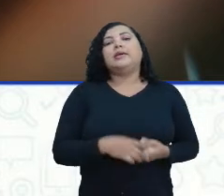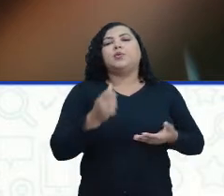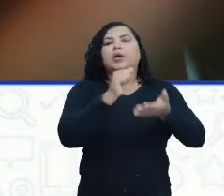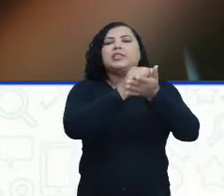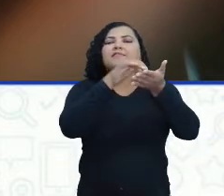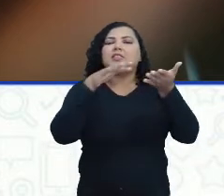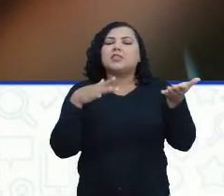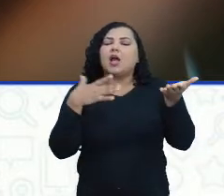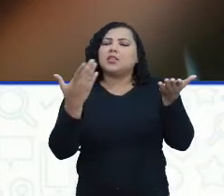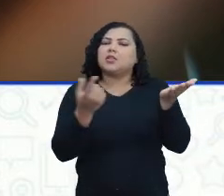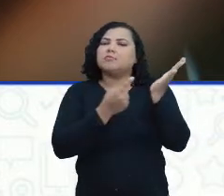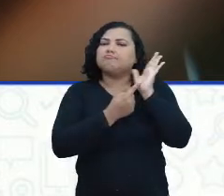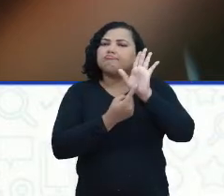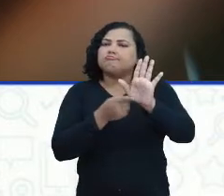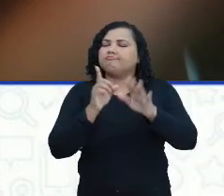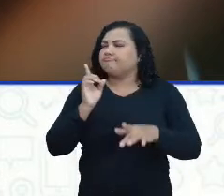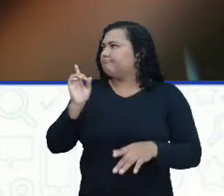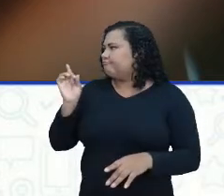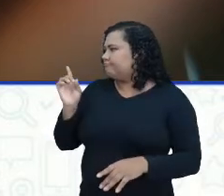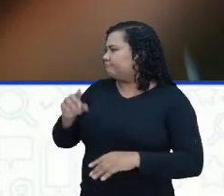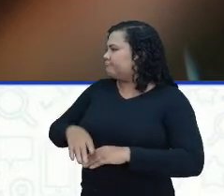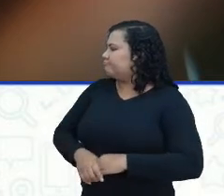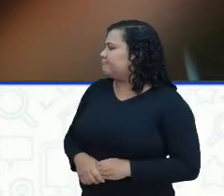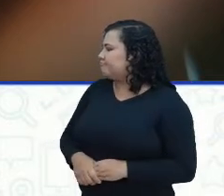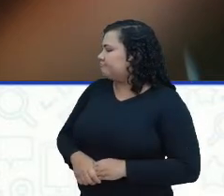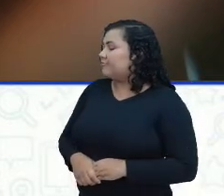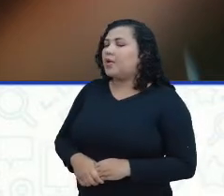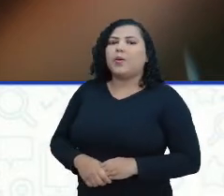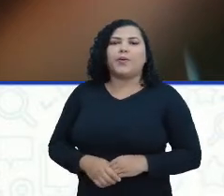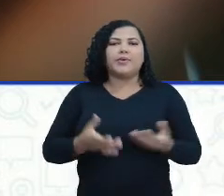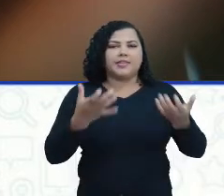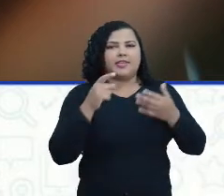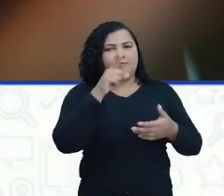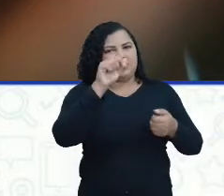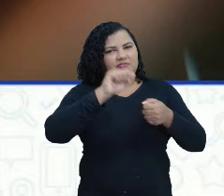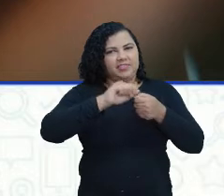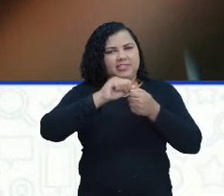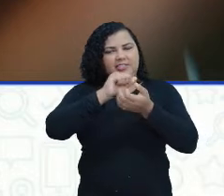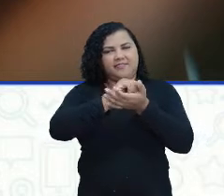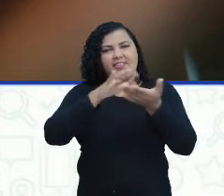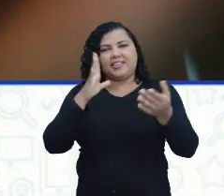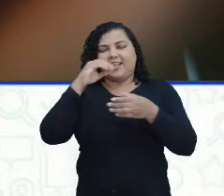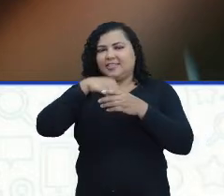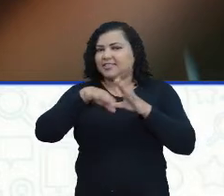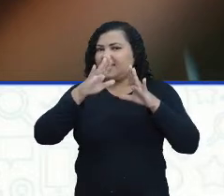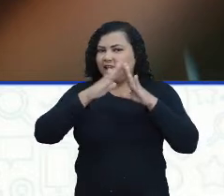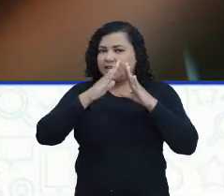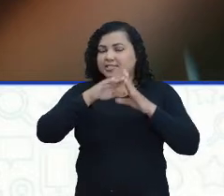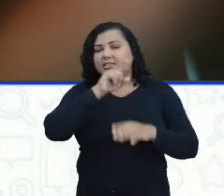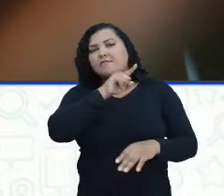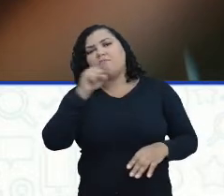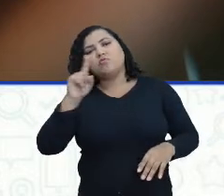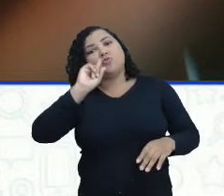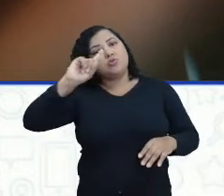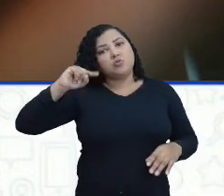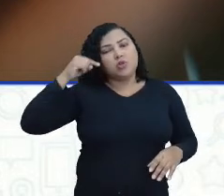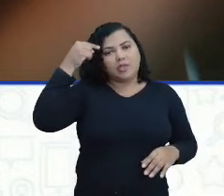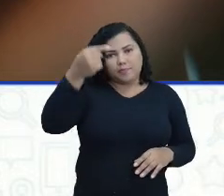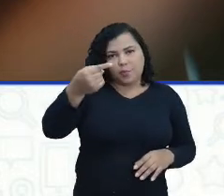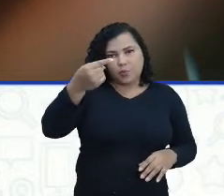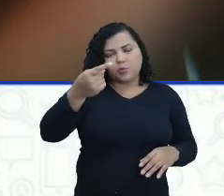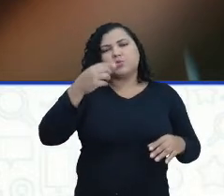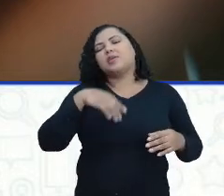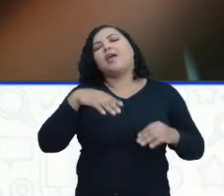para vocês. Então, eu gostaria muito que vocês pudessem fazer essa atividade em casa e que vocês depois dessem